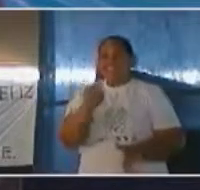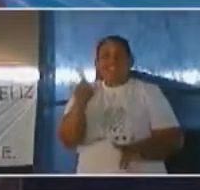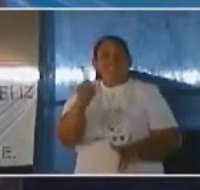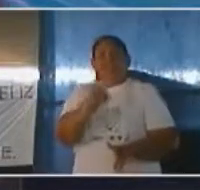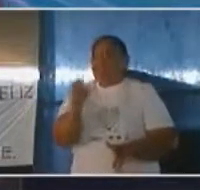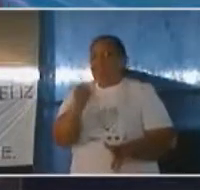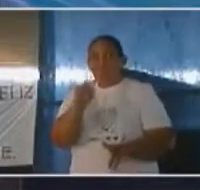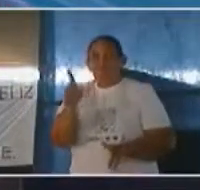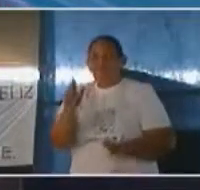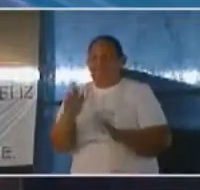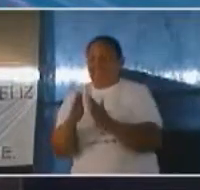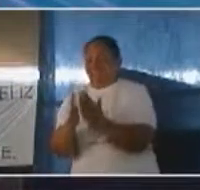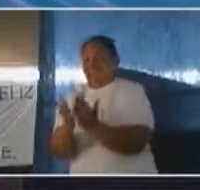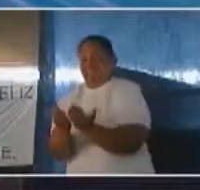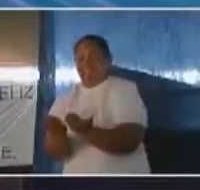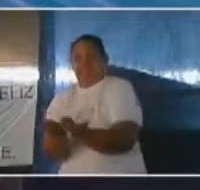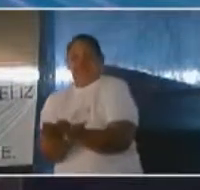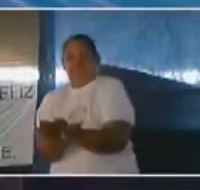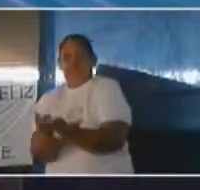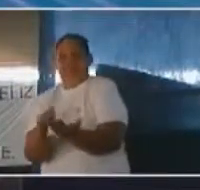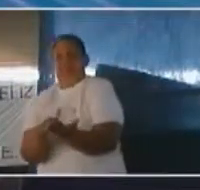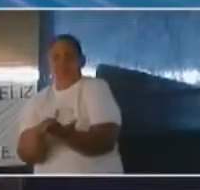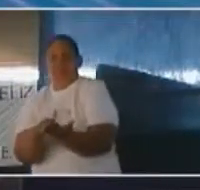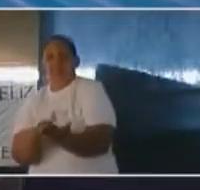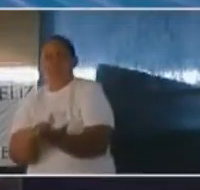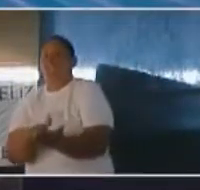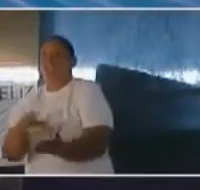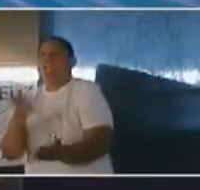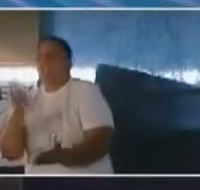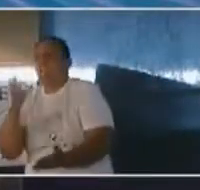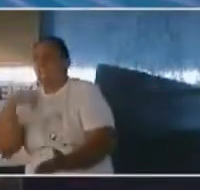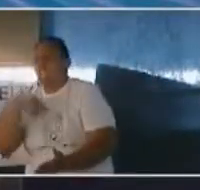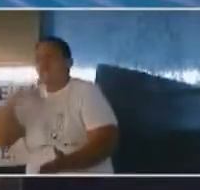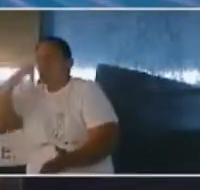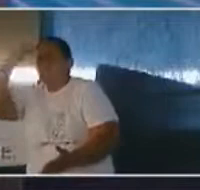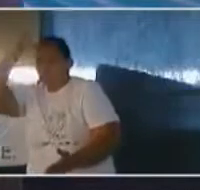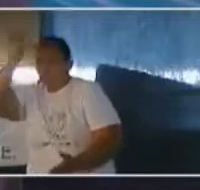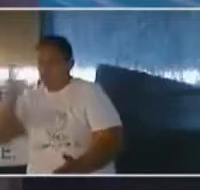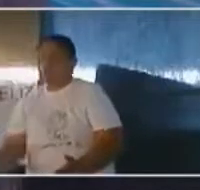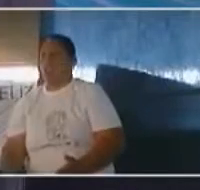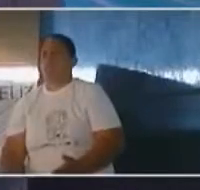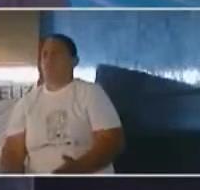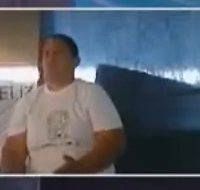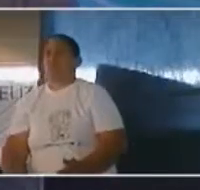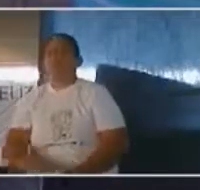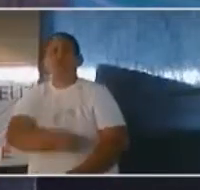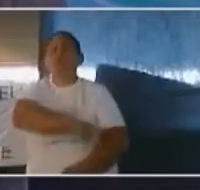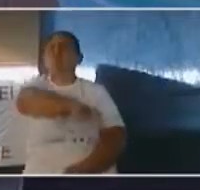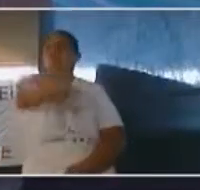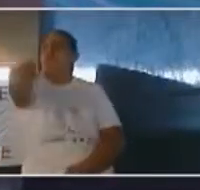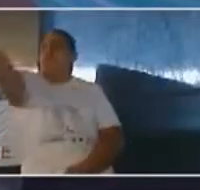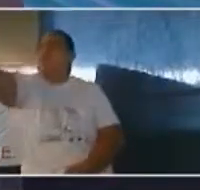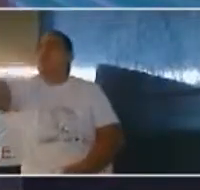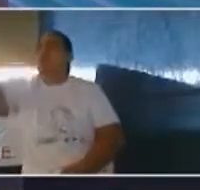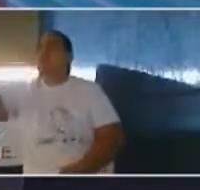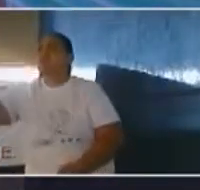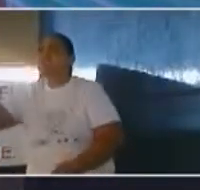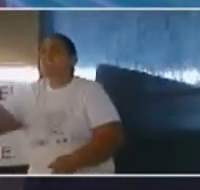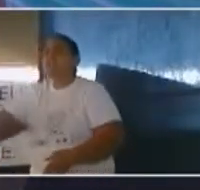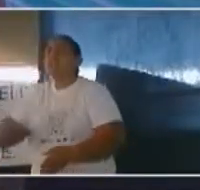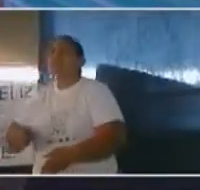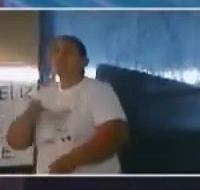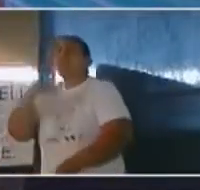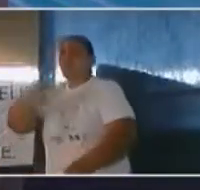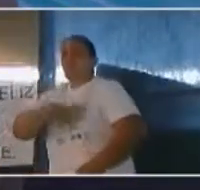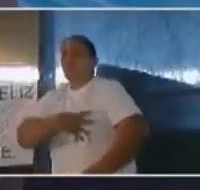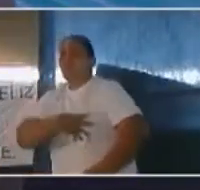livros de anatomia. Eu afirmo a vocês que vocês foram criados e criadas por